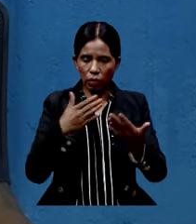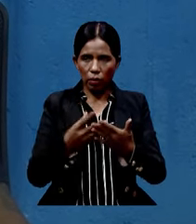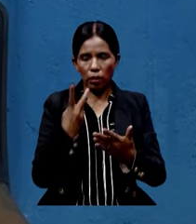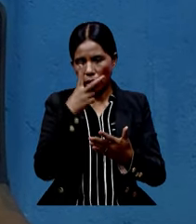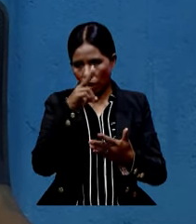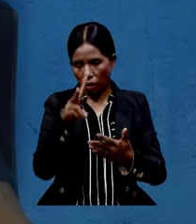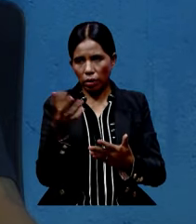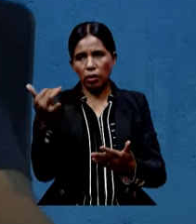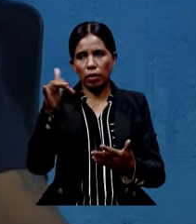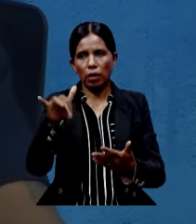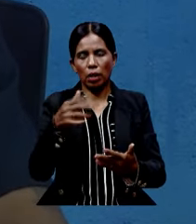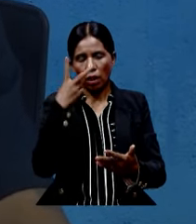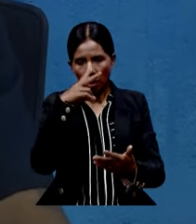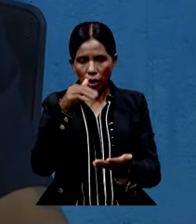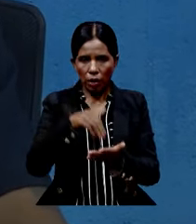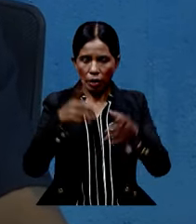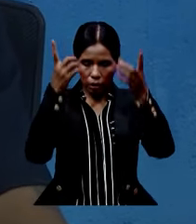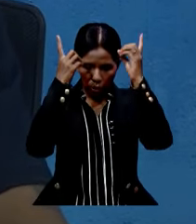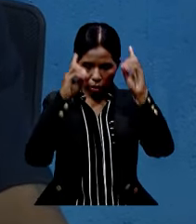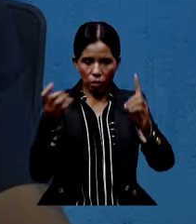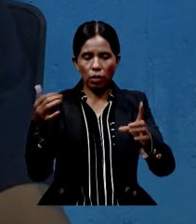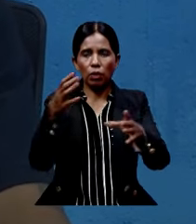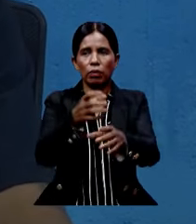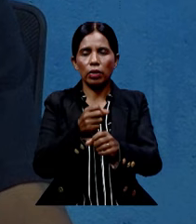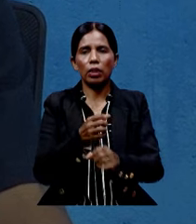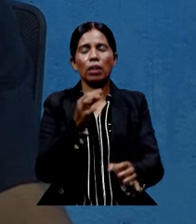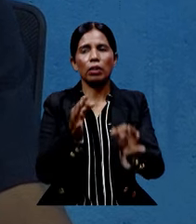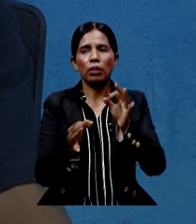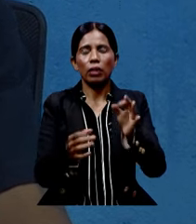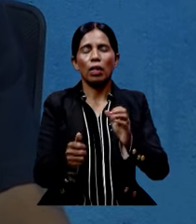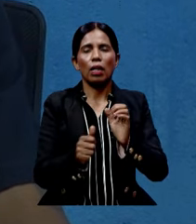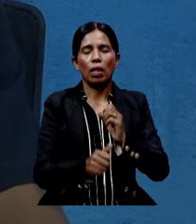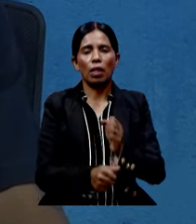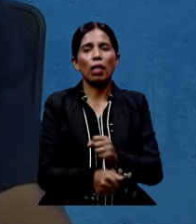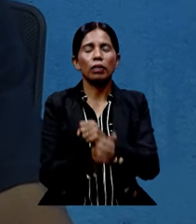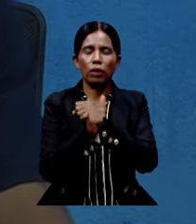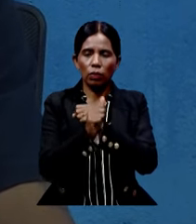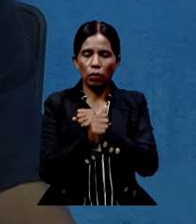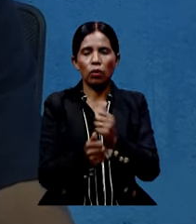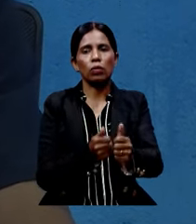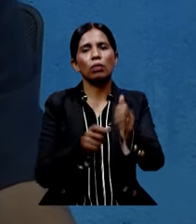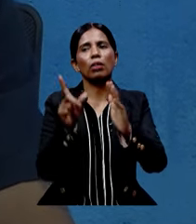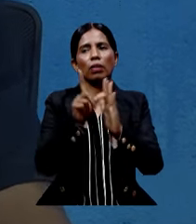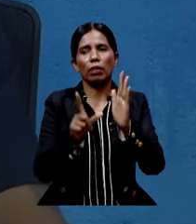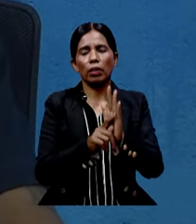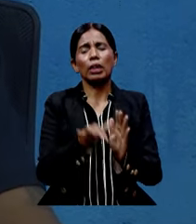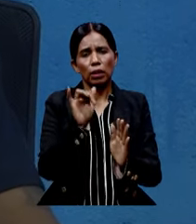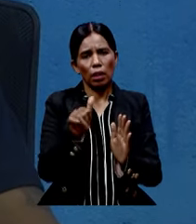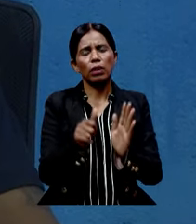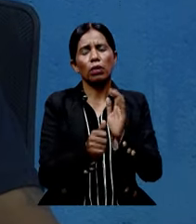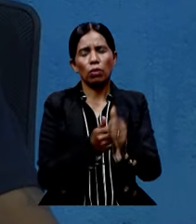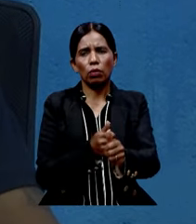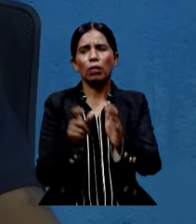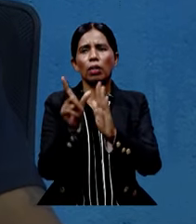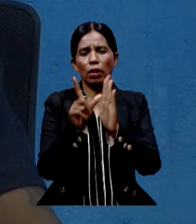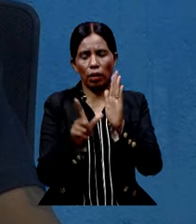assim, reavalia a filha fala a decisão do Ministério da Fonte, mesmo a assessor jurídico se irá nem baseia para a lei. Sim, baseia para a lei, se irá. Sabe, se irá